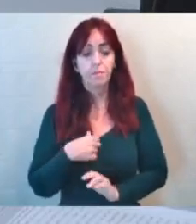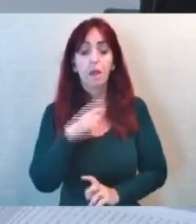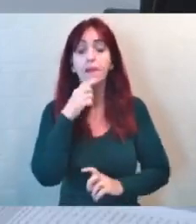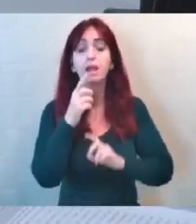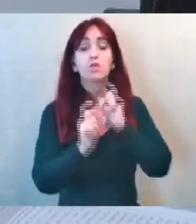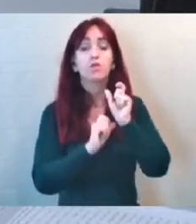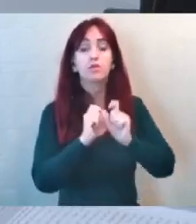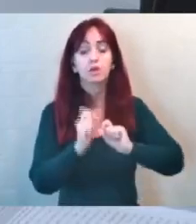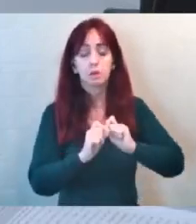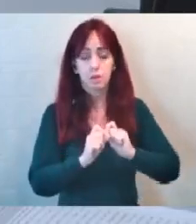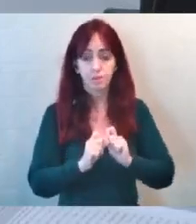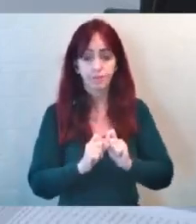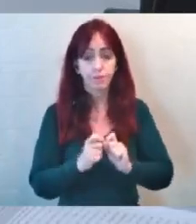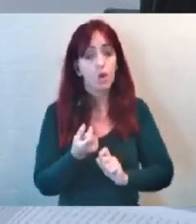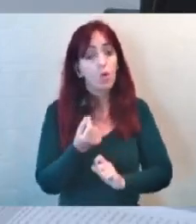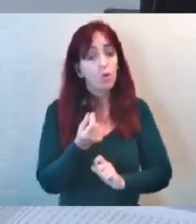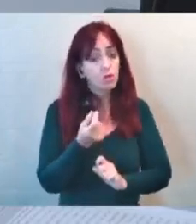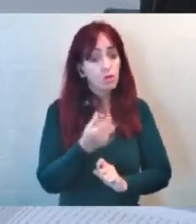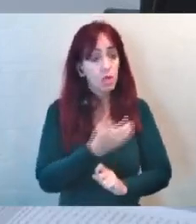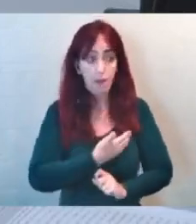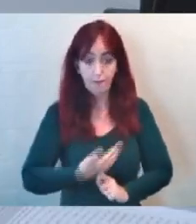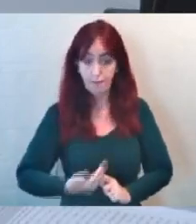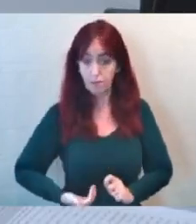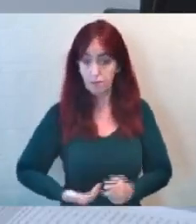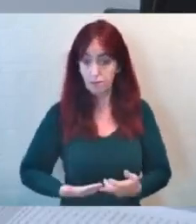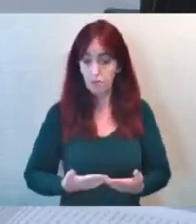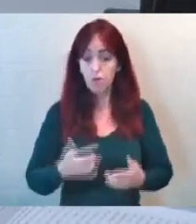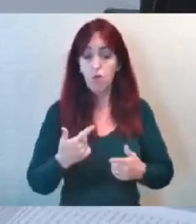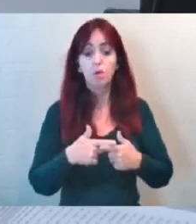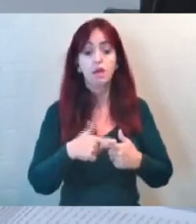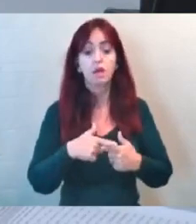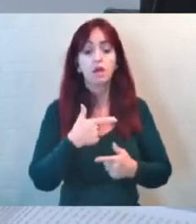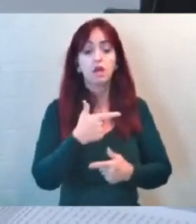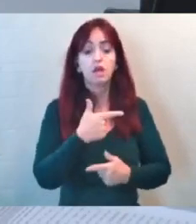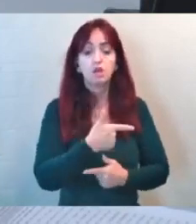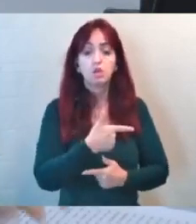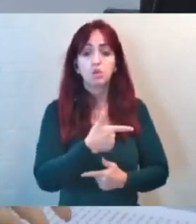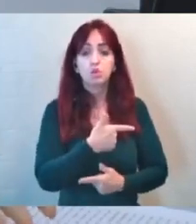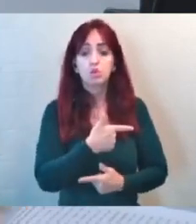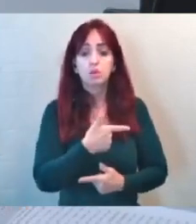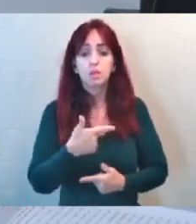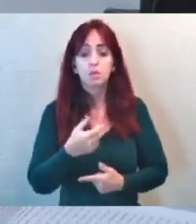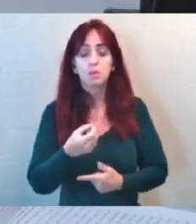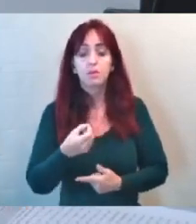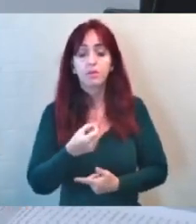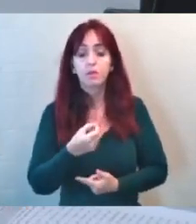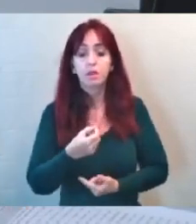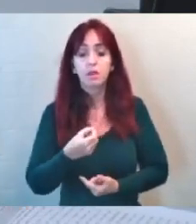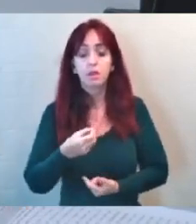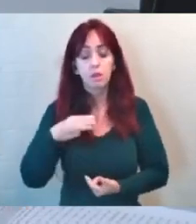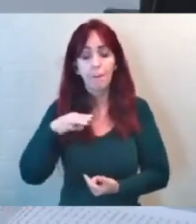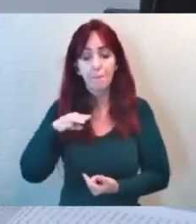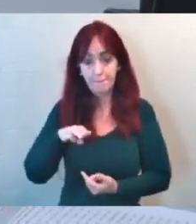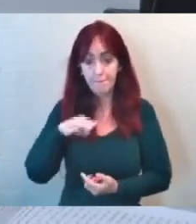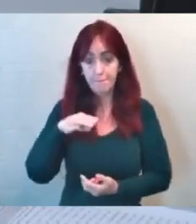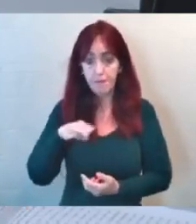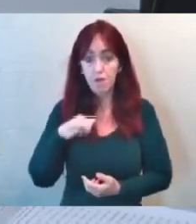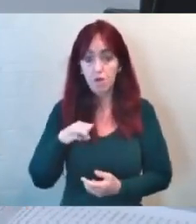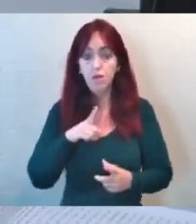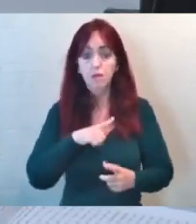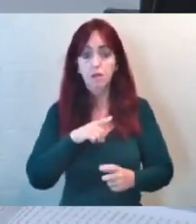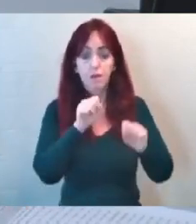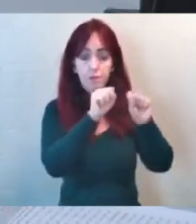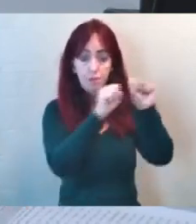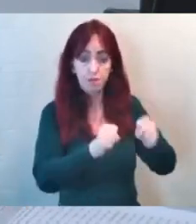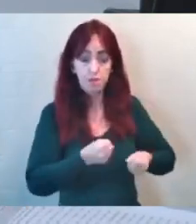dinheiro é público, porque os 220 milhões de reais que foram, né, para esse sistema, tanto o convencional